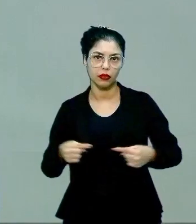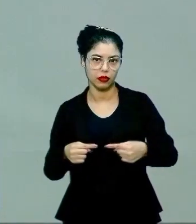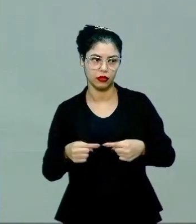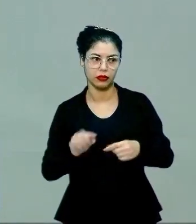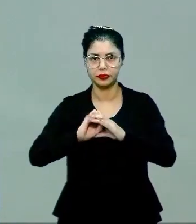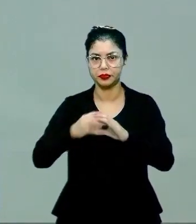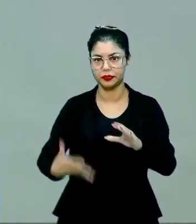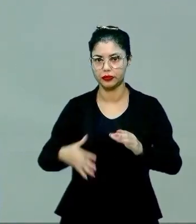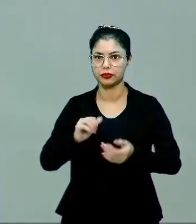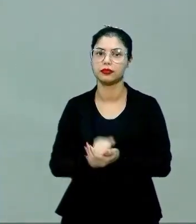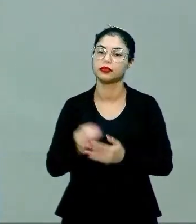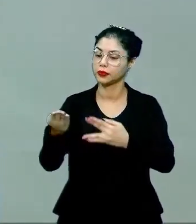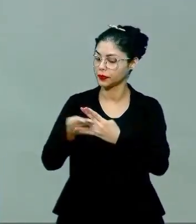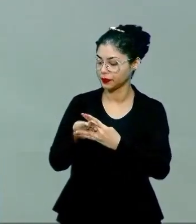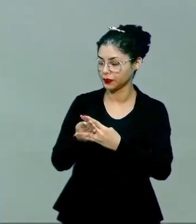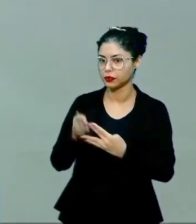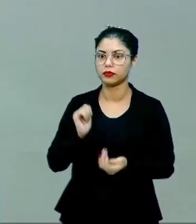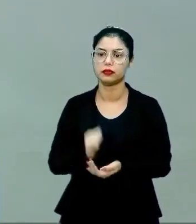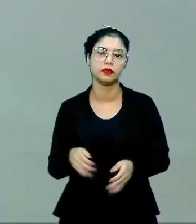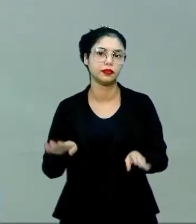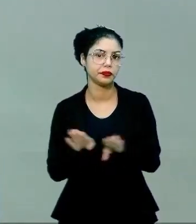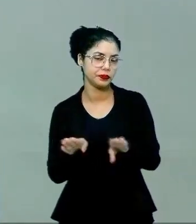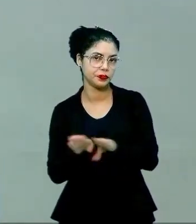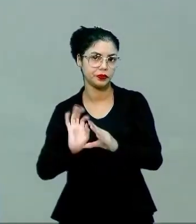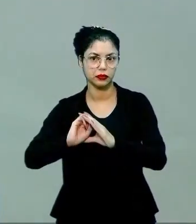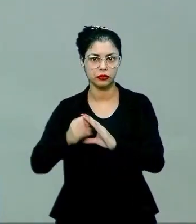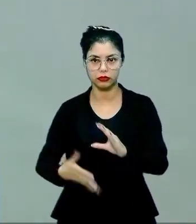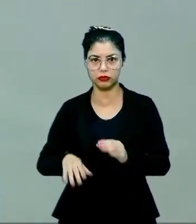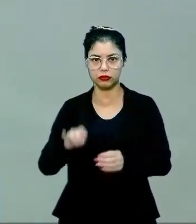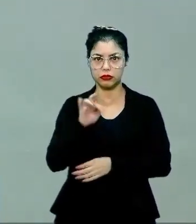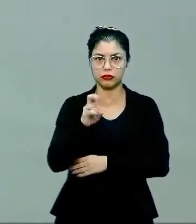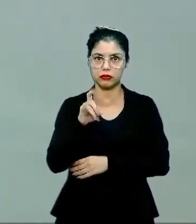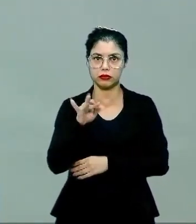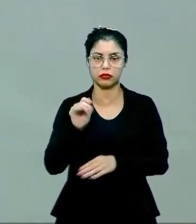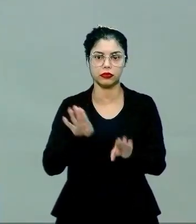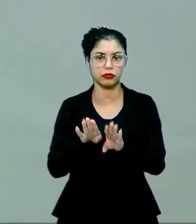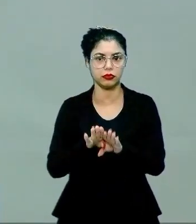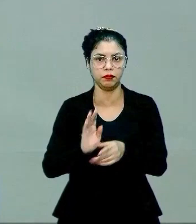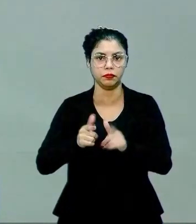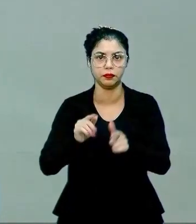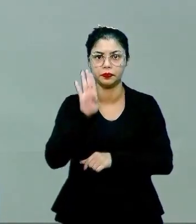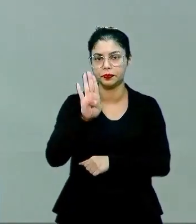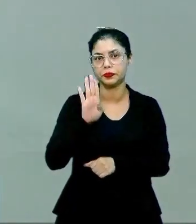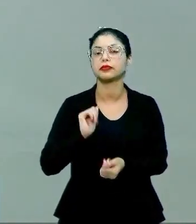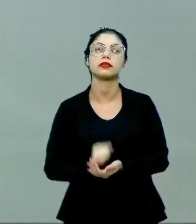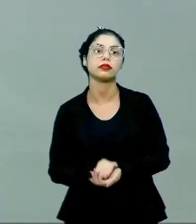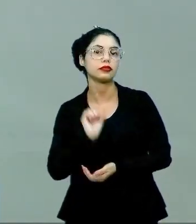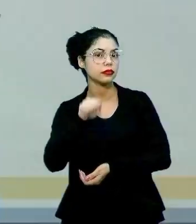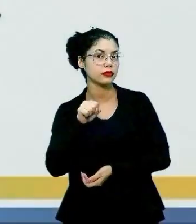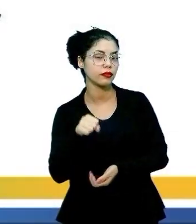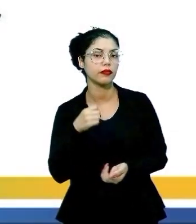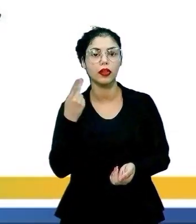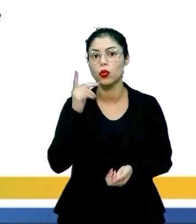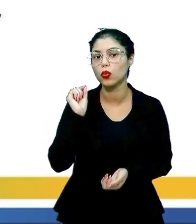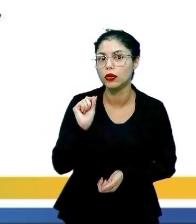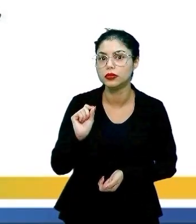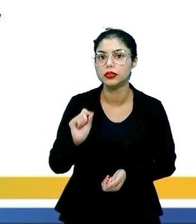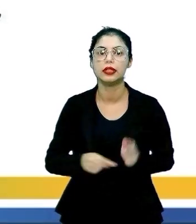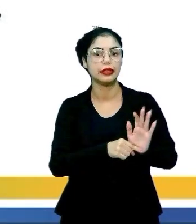com as características do barroco e nem com as características de Aleijadinho. A letra B, sim. Por quê? A letra B diz o